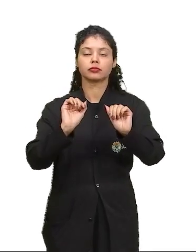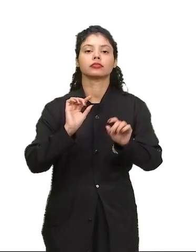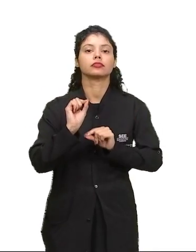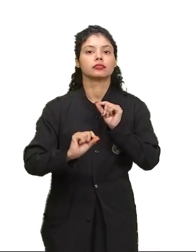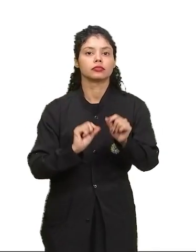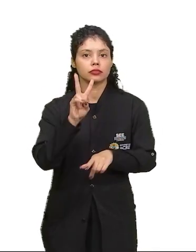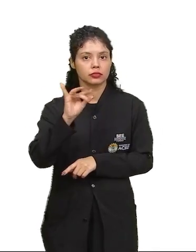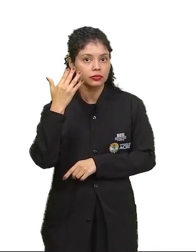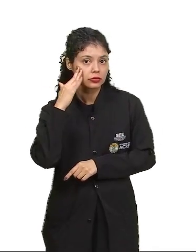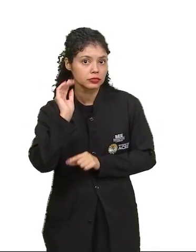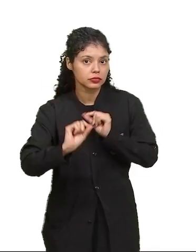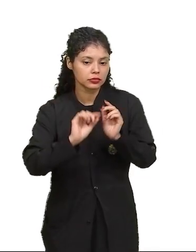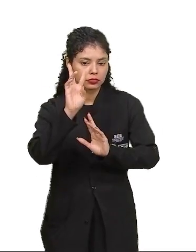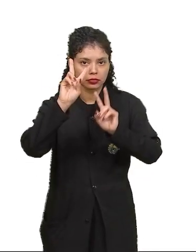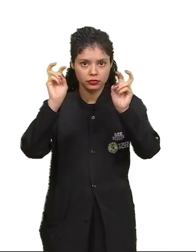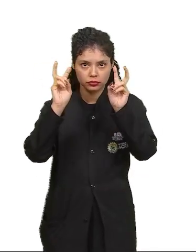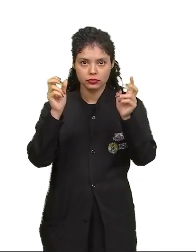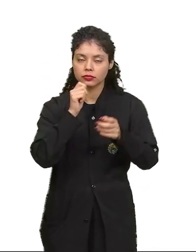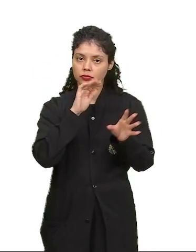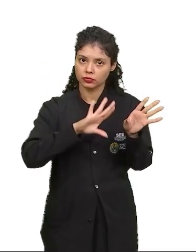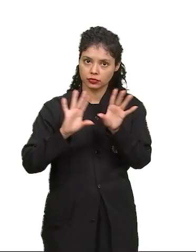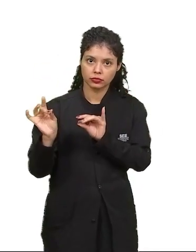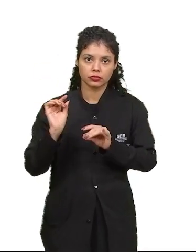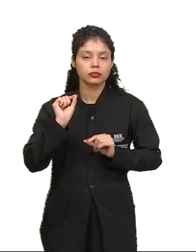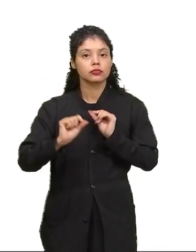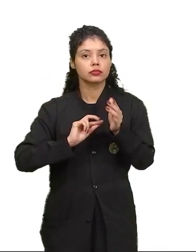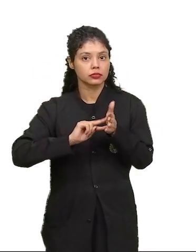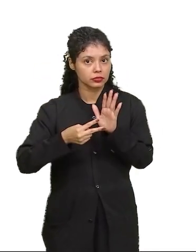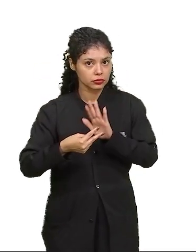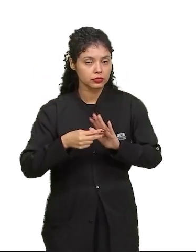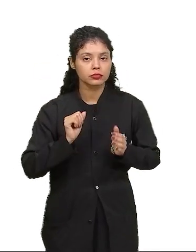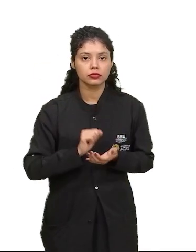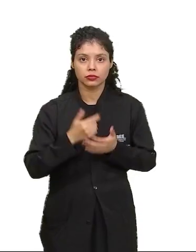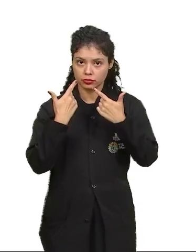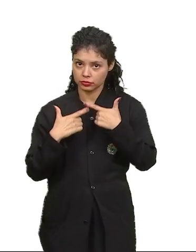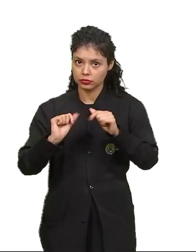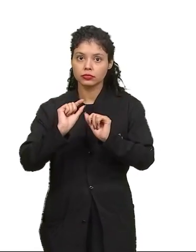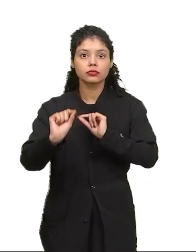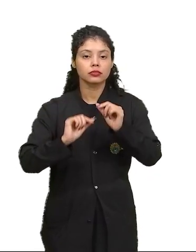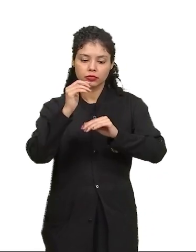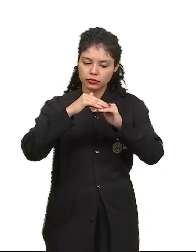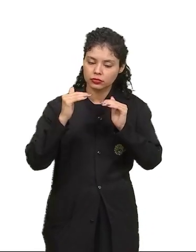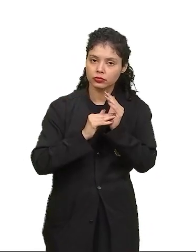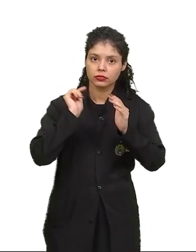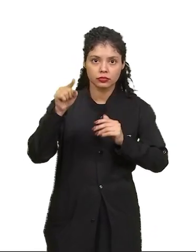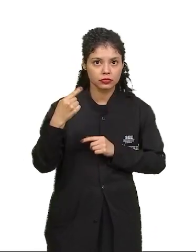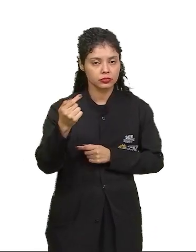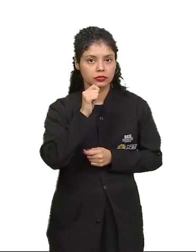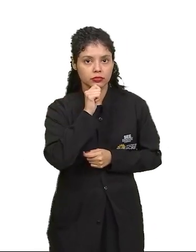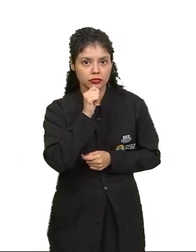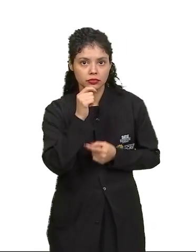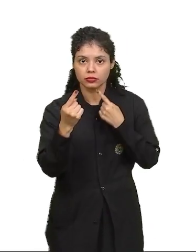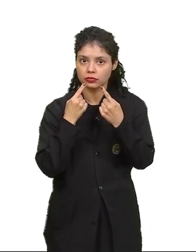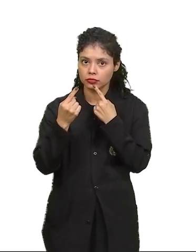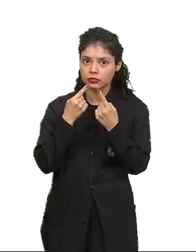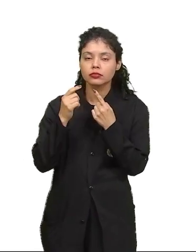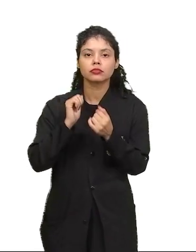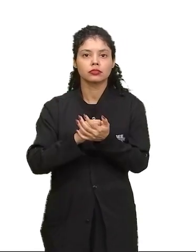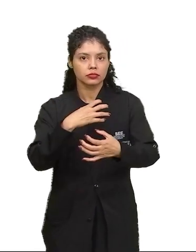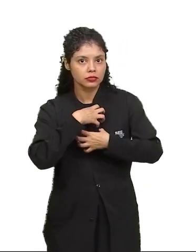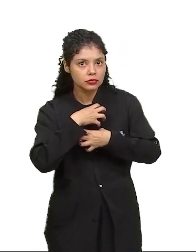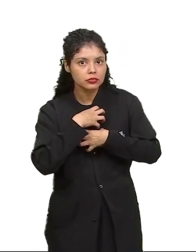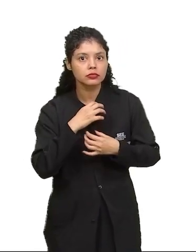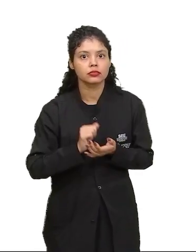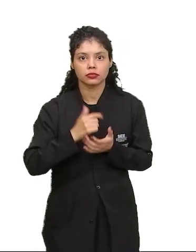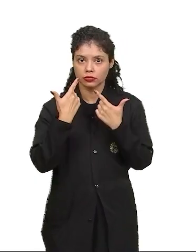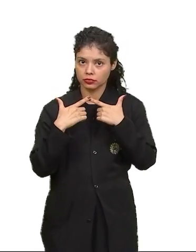e vai entender o que o termo traz para a gente de significado, linguagem é tudo aquilo que traz comunicação, sentido.